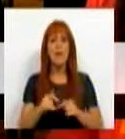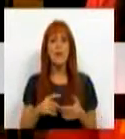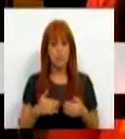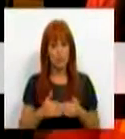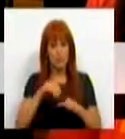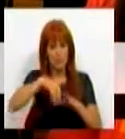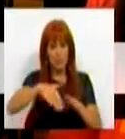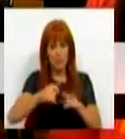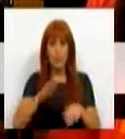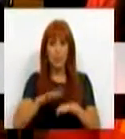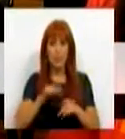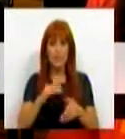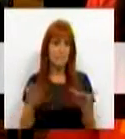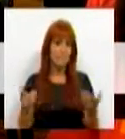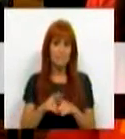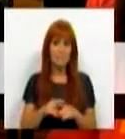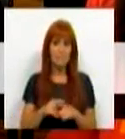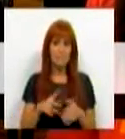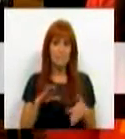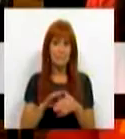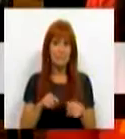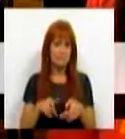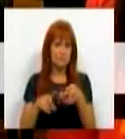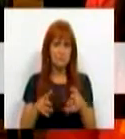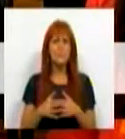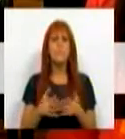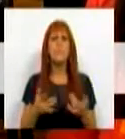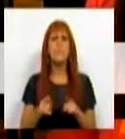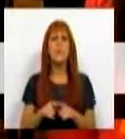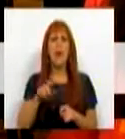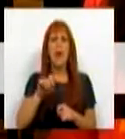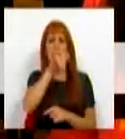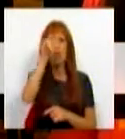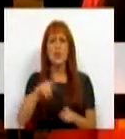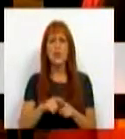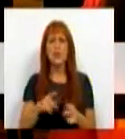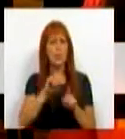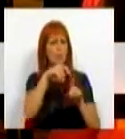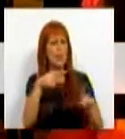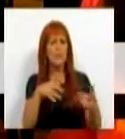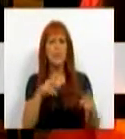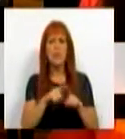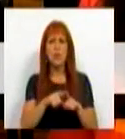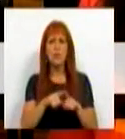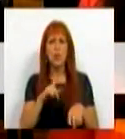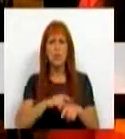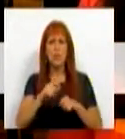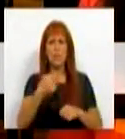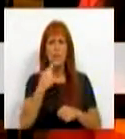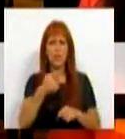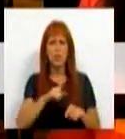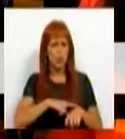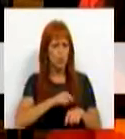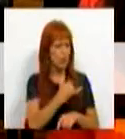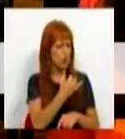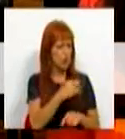desta comissão pela leitora Ernst Young. Ernst Young foi Roque do Banif, pelo que foi dito já aqui, no